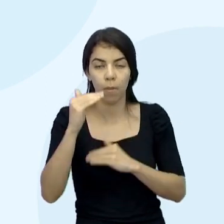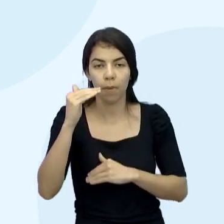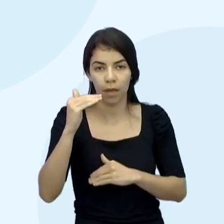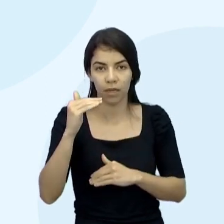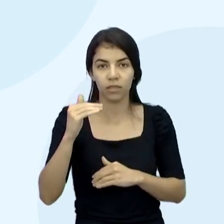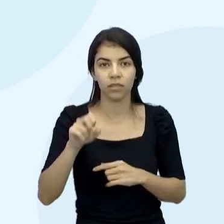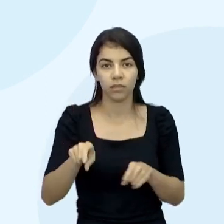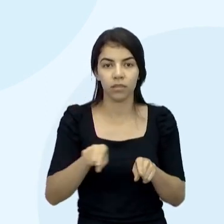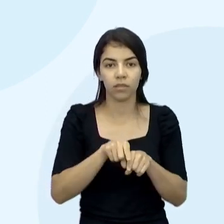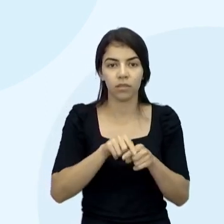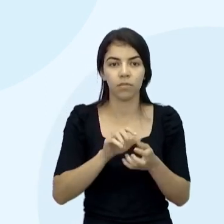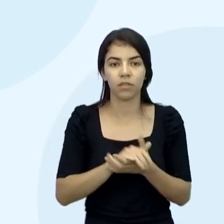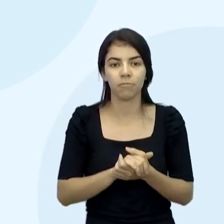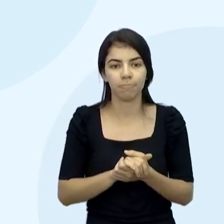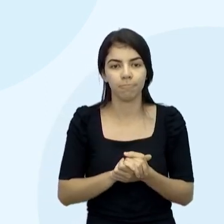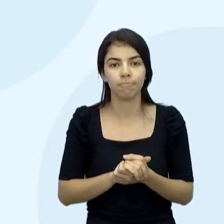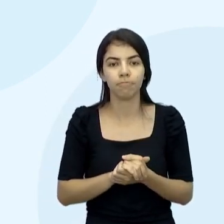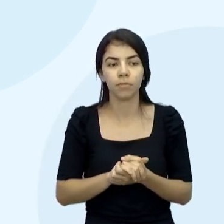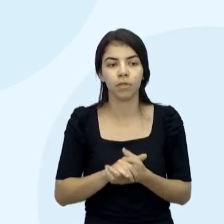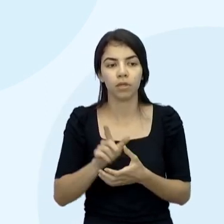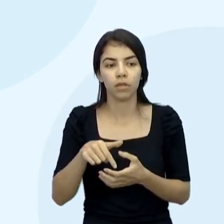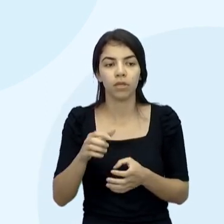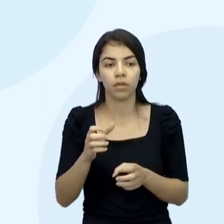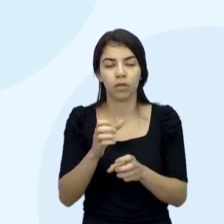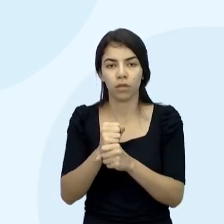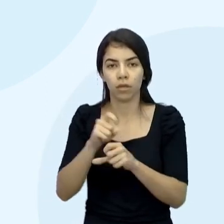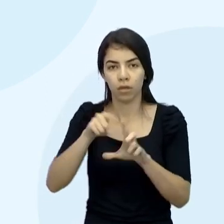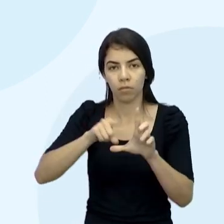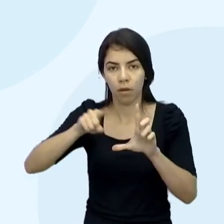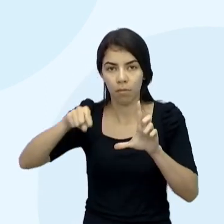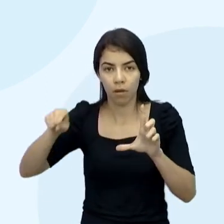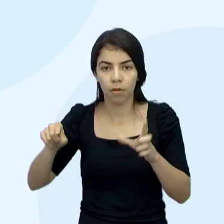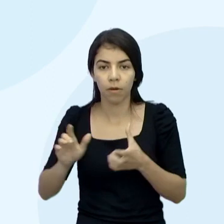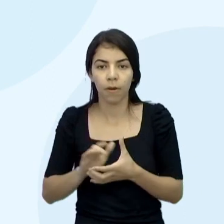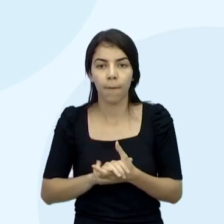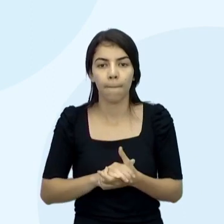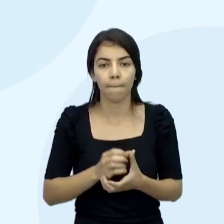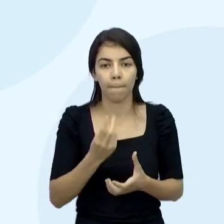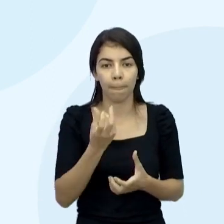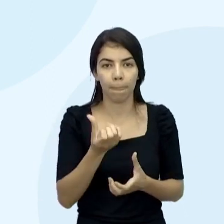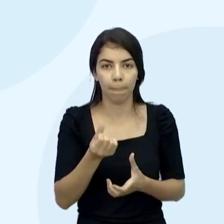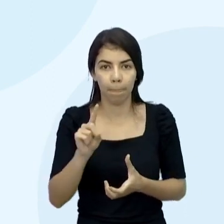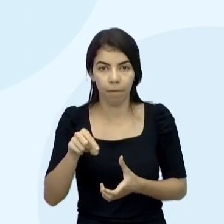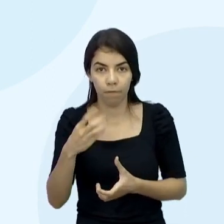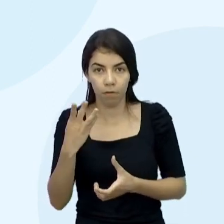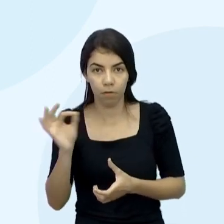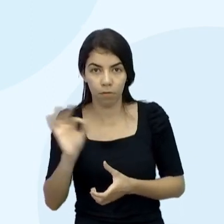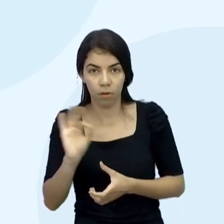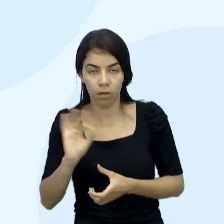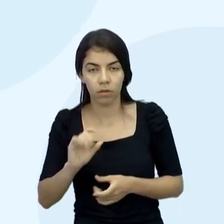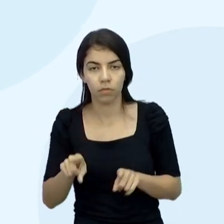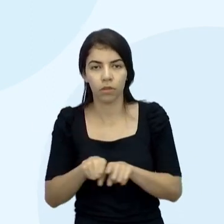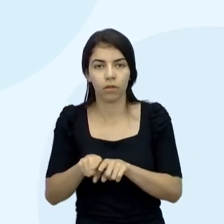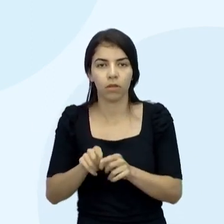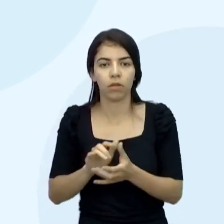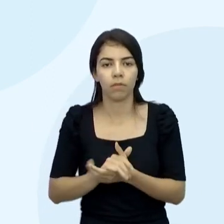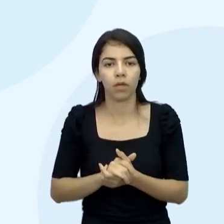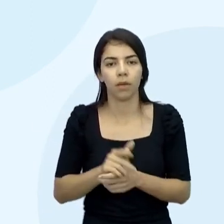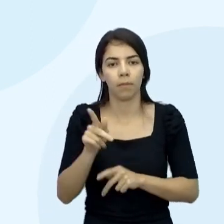Ok? Aí já concebe os dados de forma geral. Tá? 26,4% considerando toda a população,